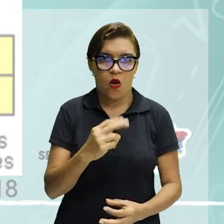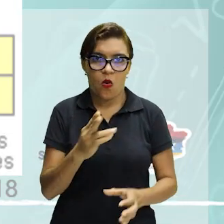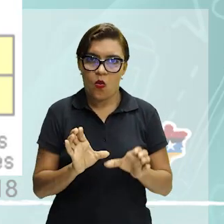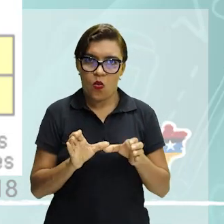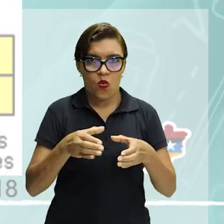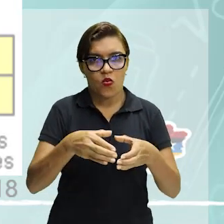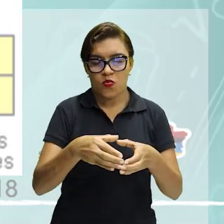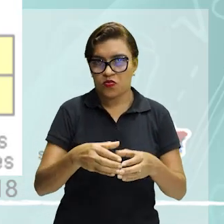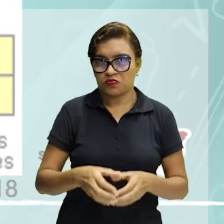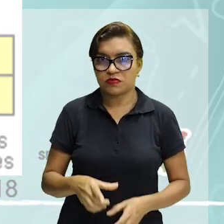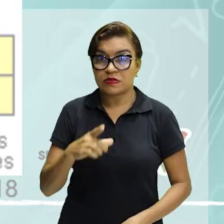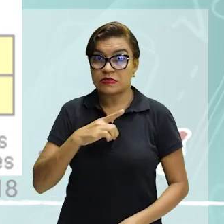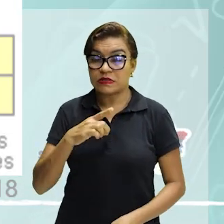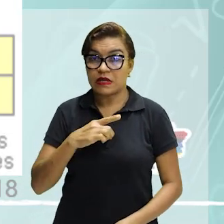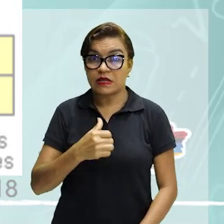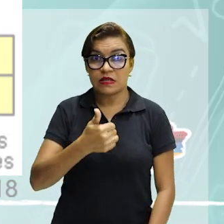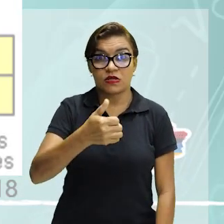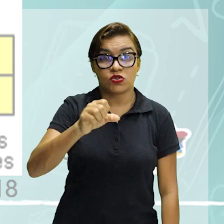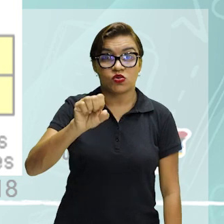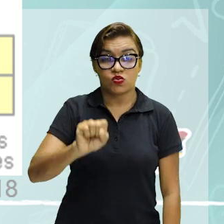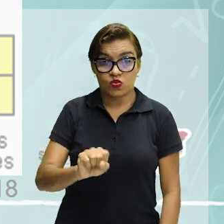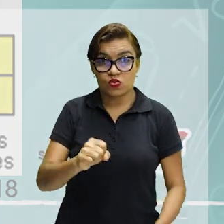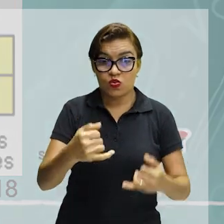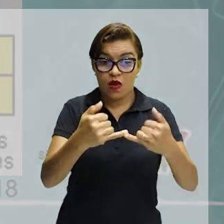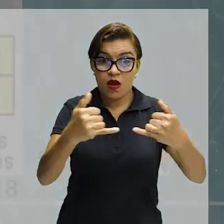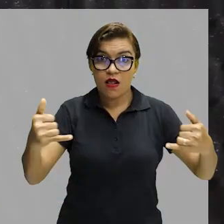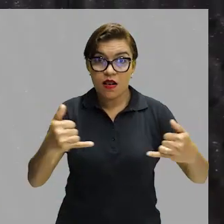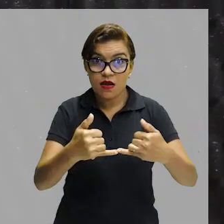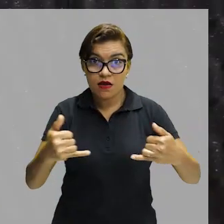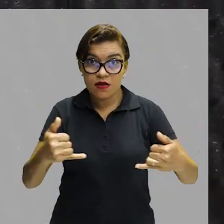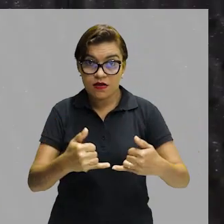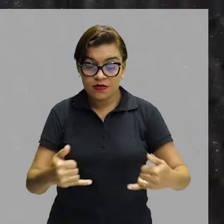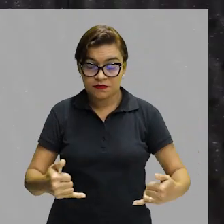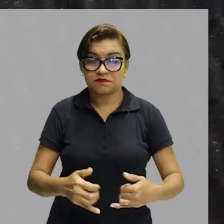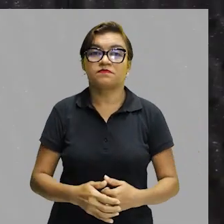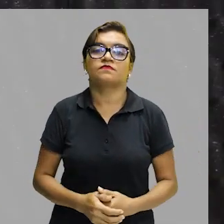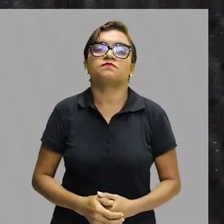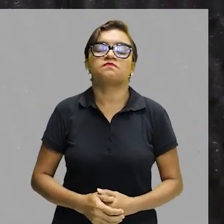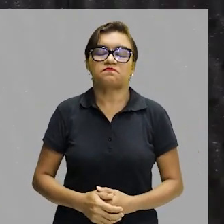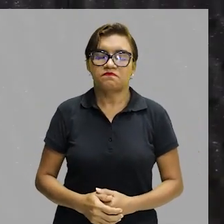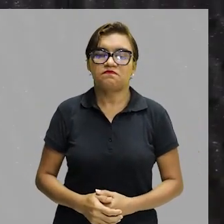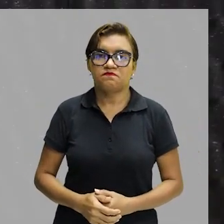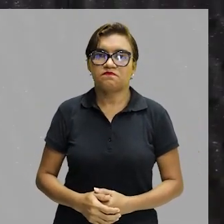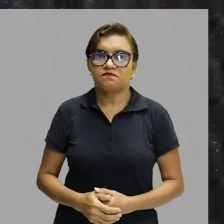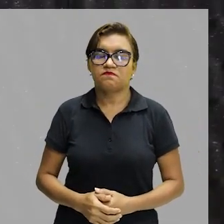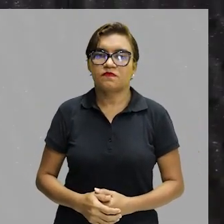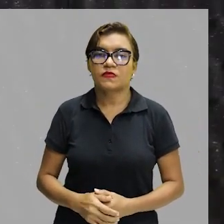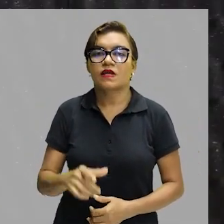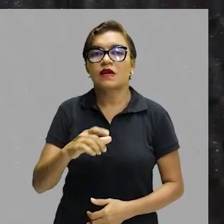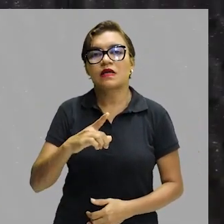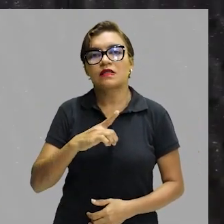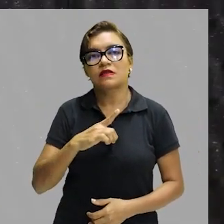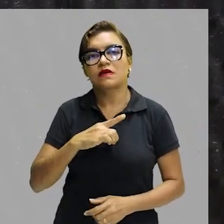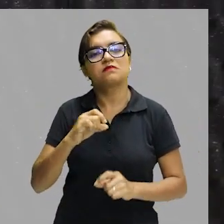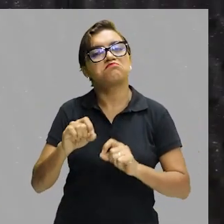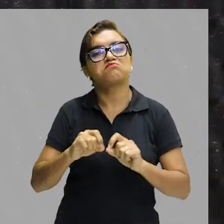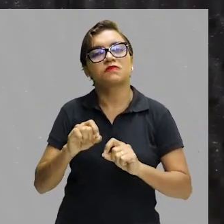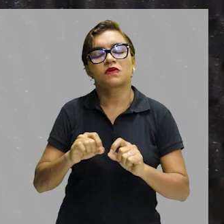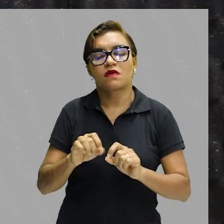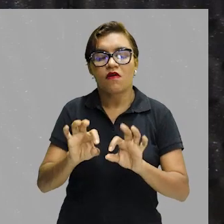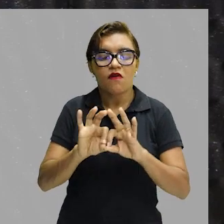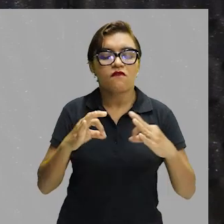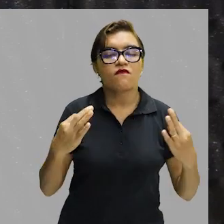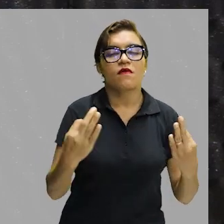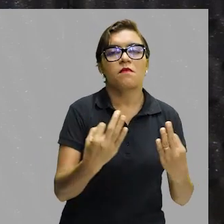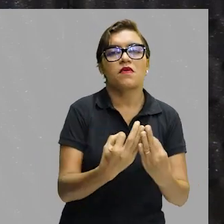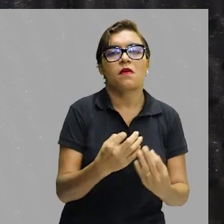linhas verticais, ou seja, 18 famílias ou 18 grupos. Bom, as famílias elas podem ser